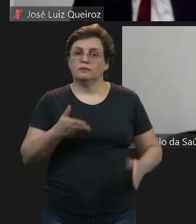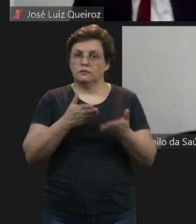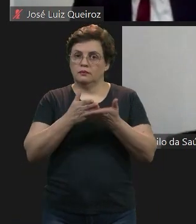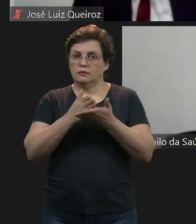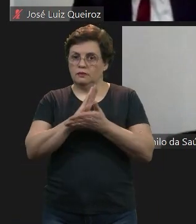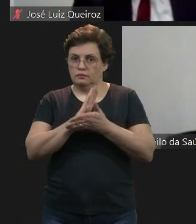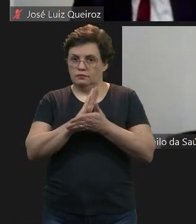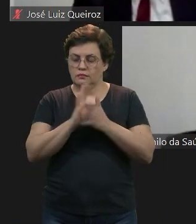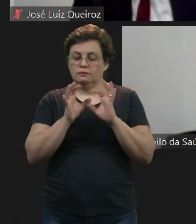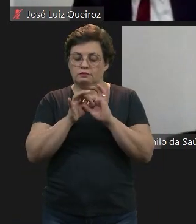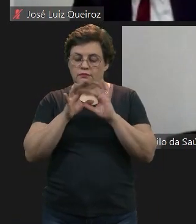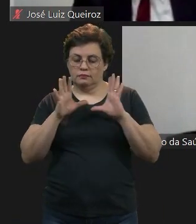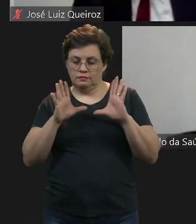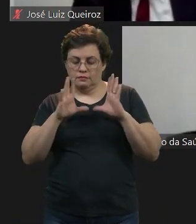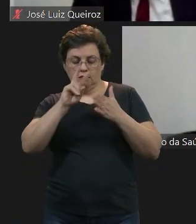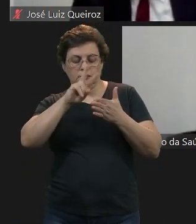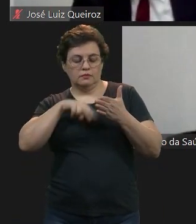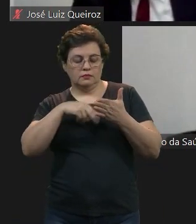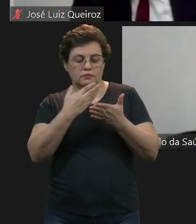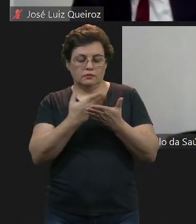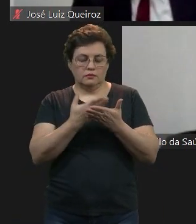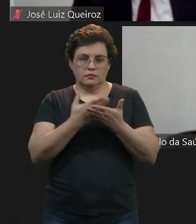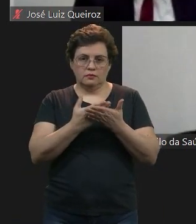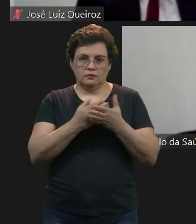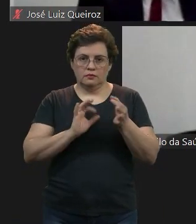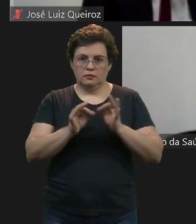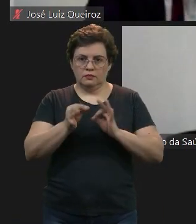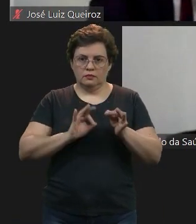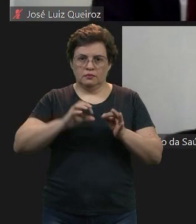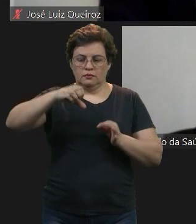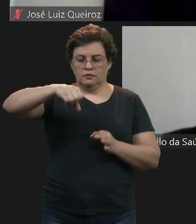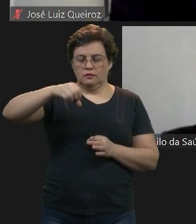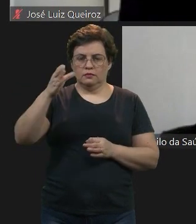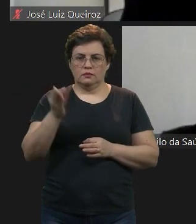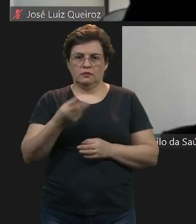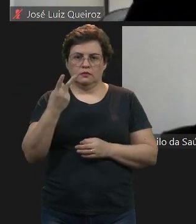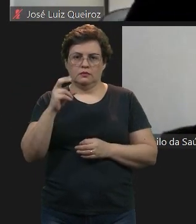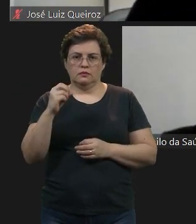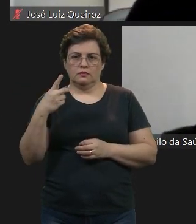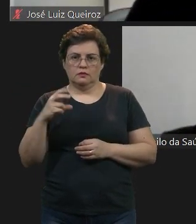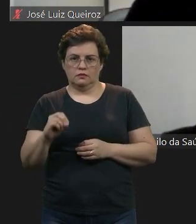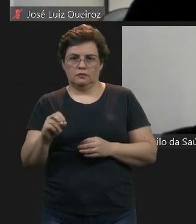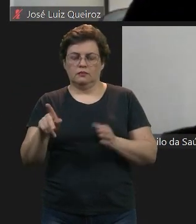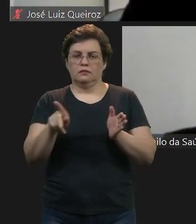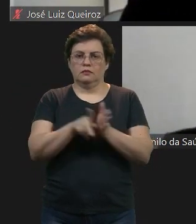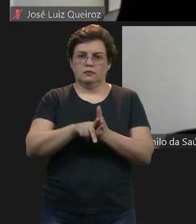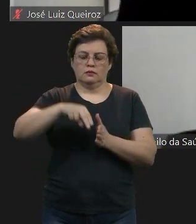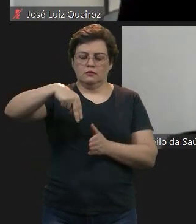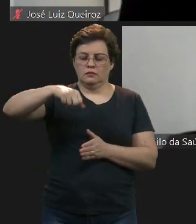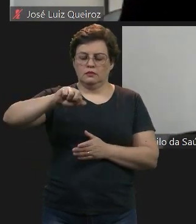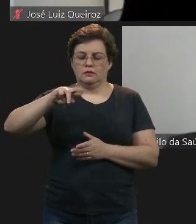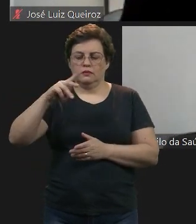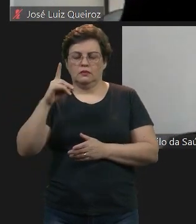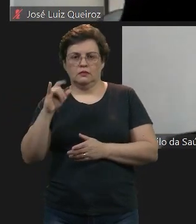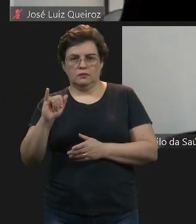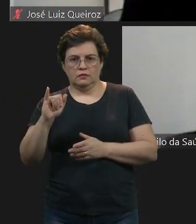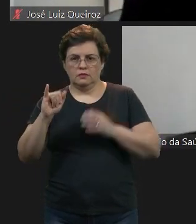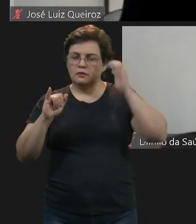Aprovado a deliberação do projeto de lei número 9 de 2020, de autoria do vereador Luiz Eduardo Nardi,